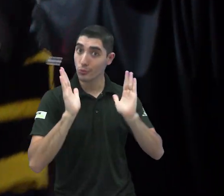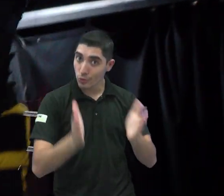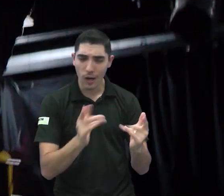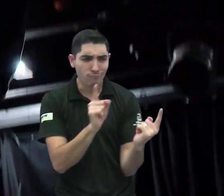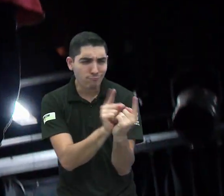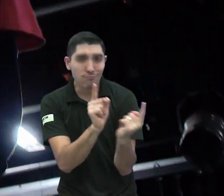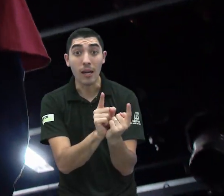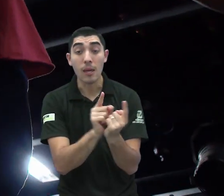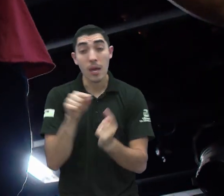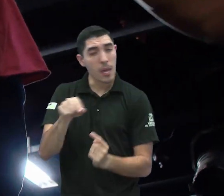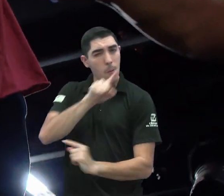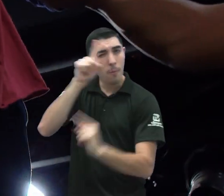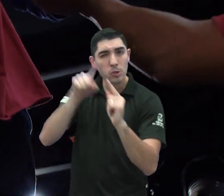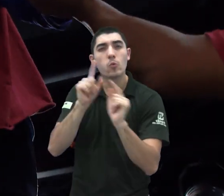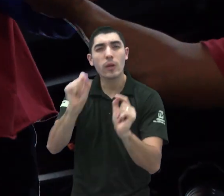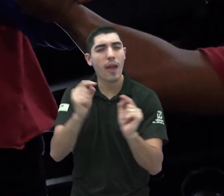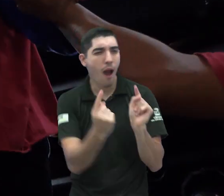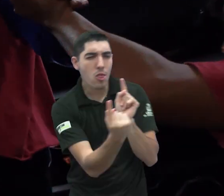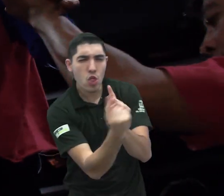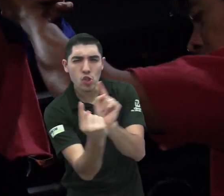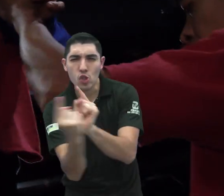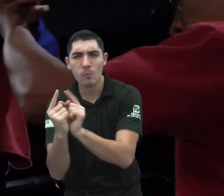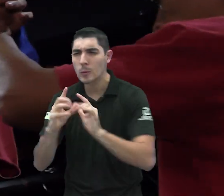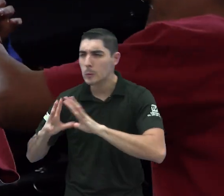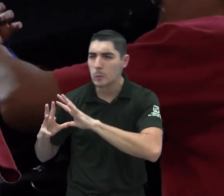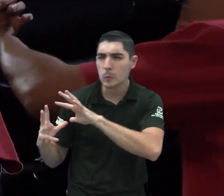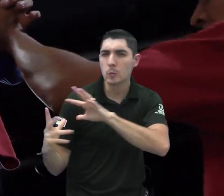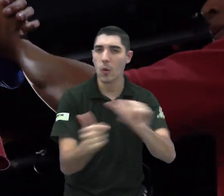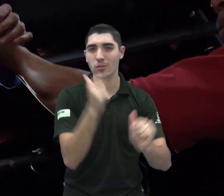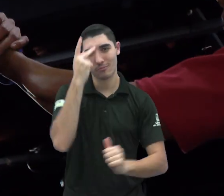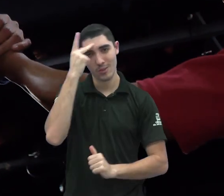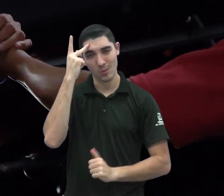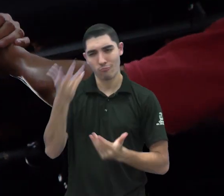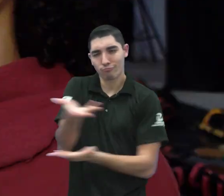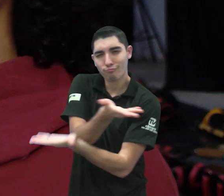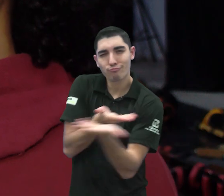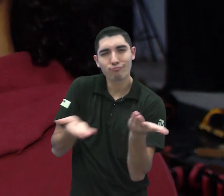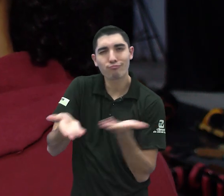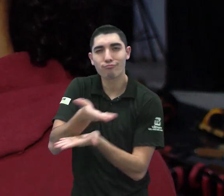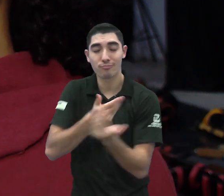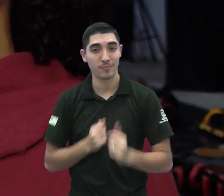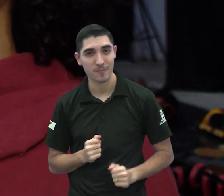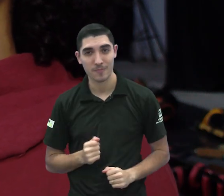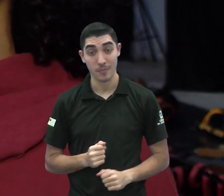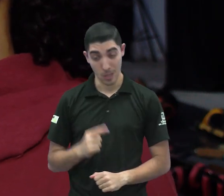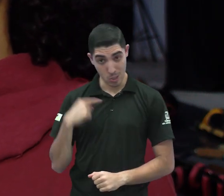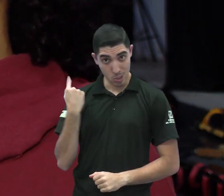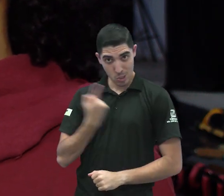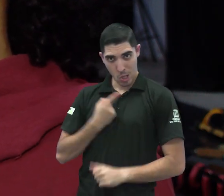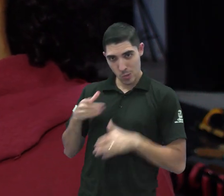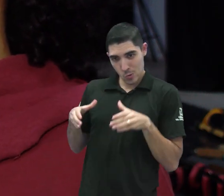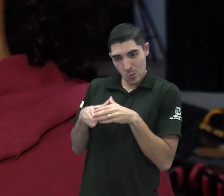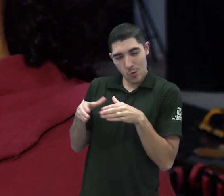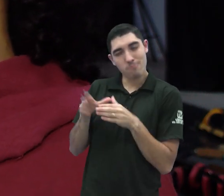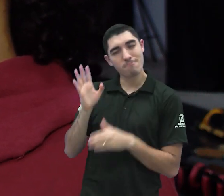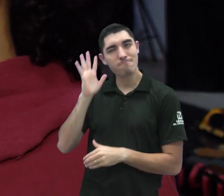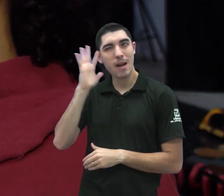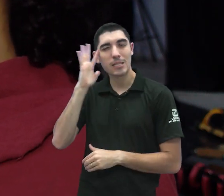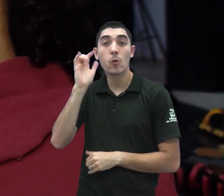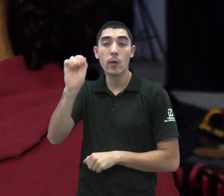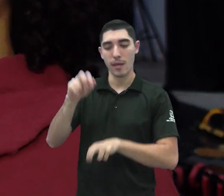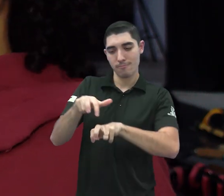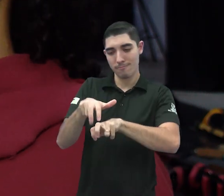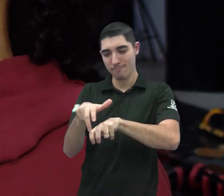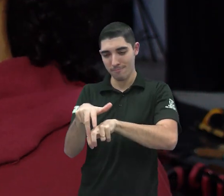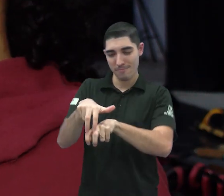abranger vários públicos, permitindo essa vivência humana e interativa. No Pernaltas, a gente pensa a perna de